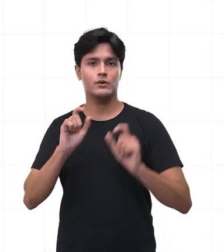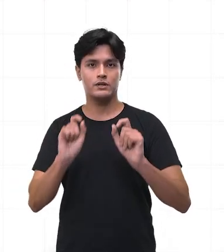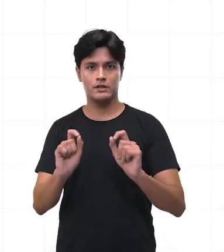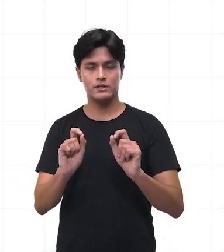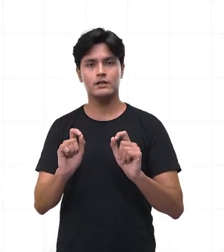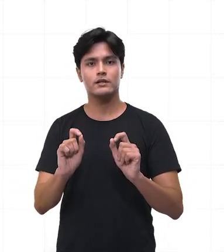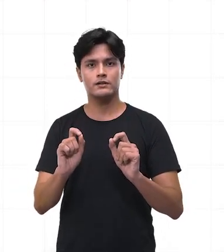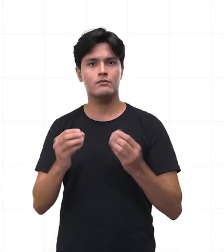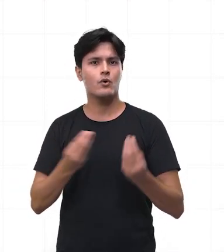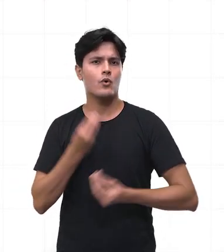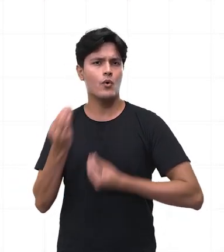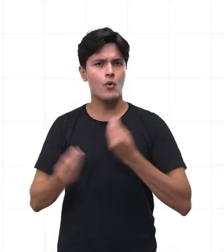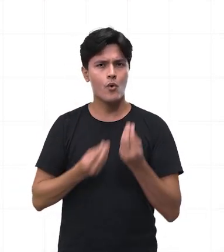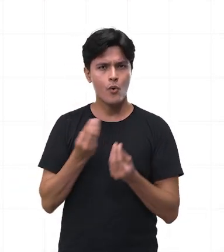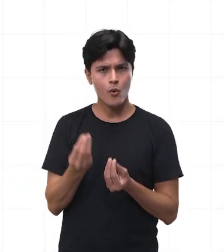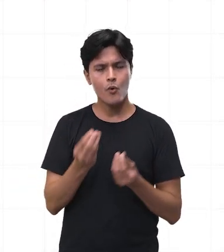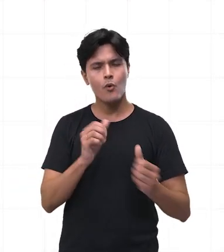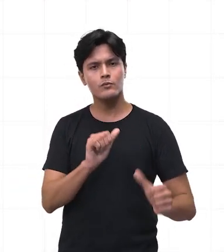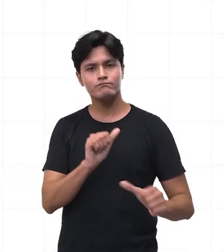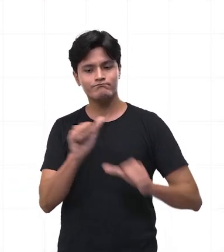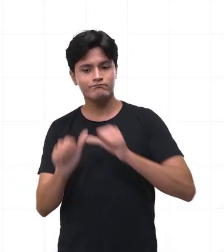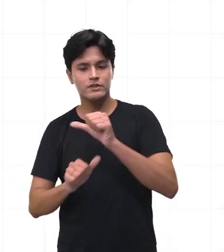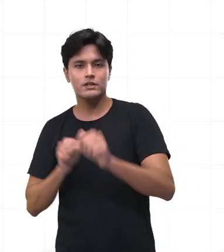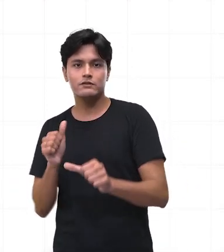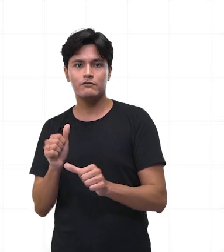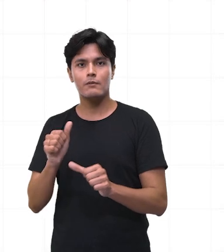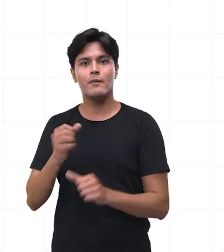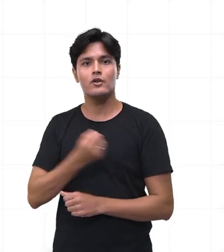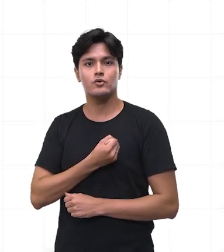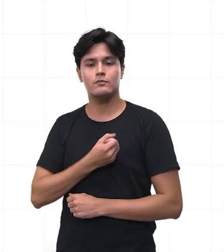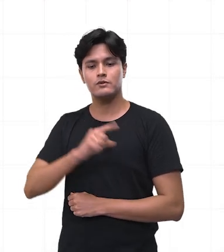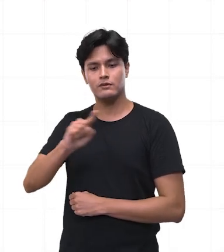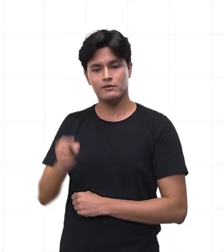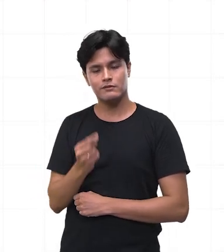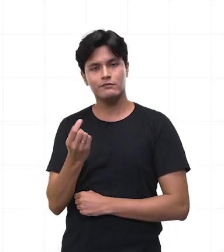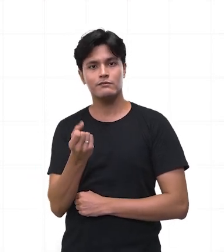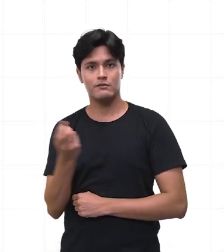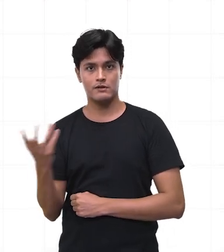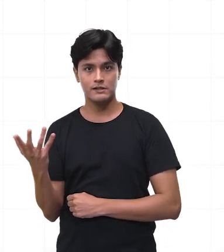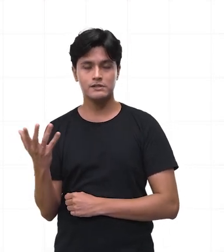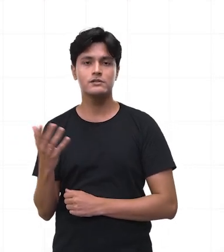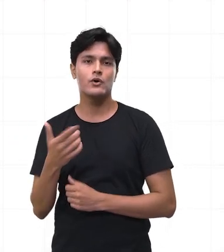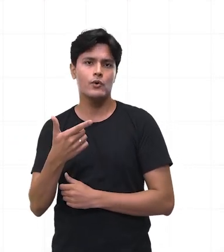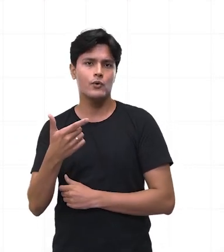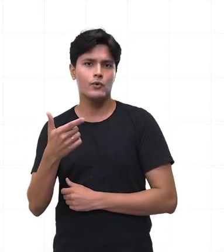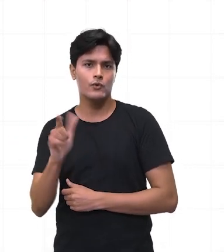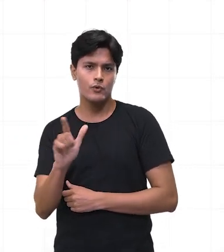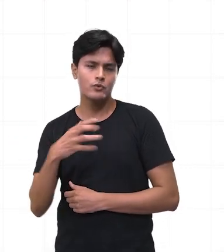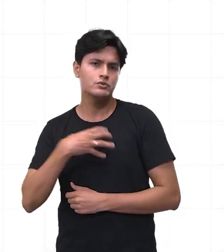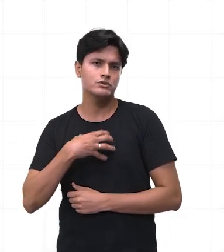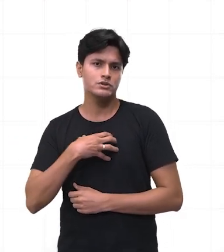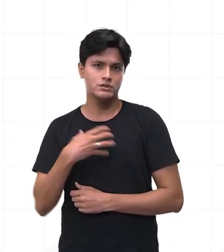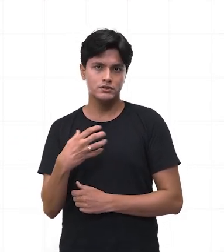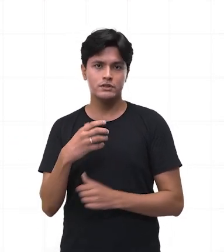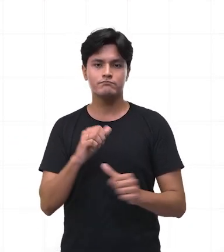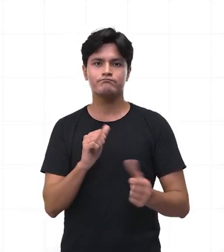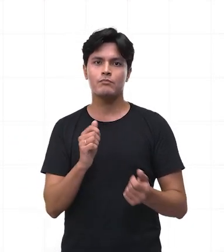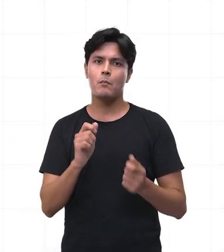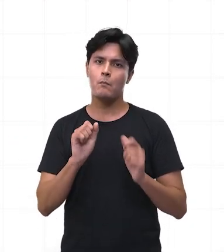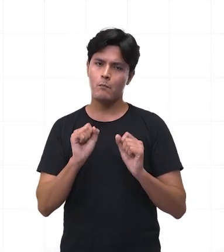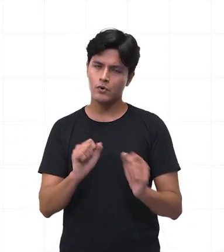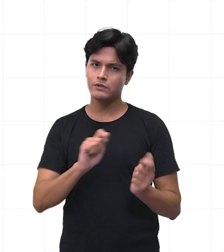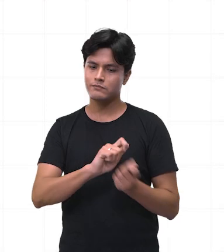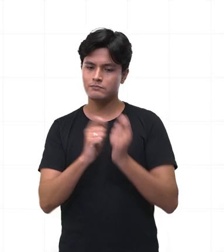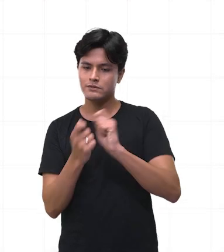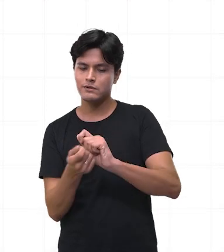forma decimal, tá? Veja, outra forma de representação de porcentagens é através